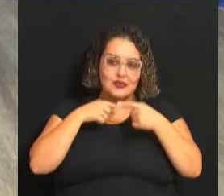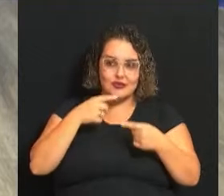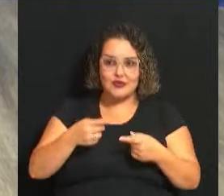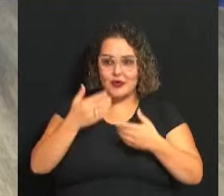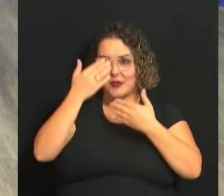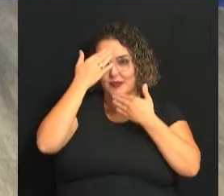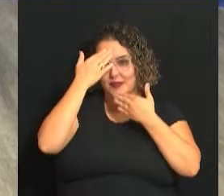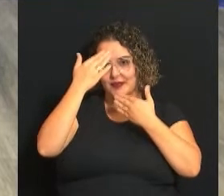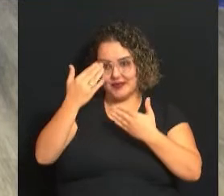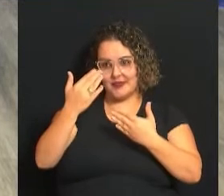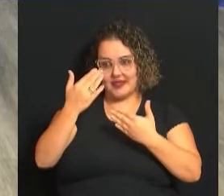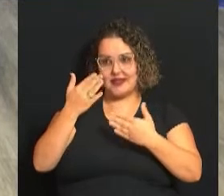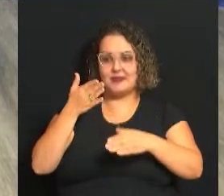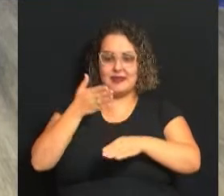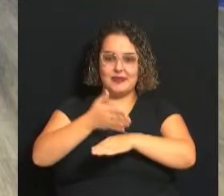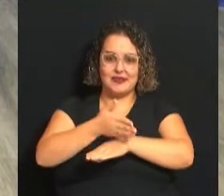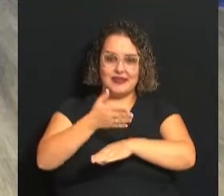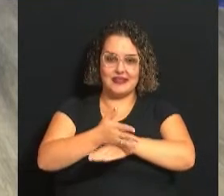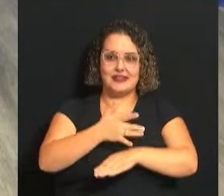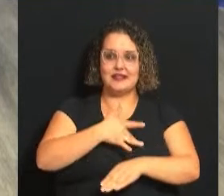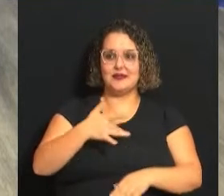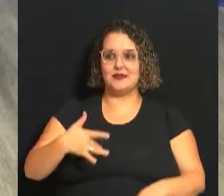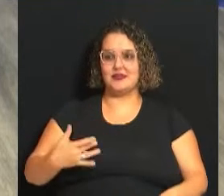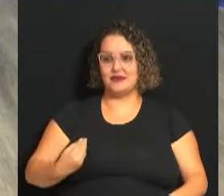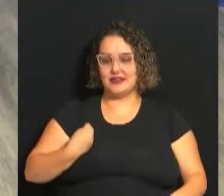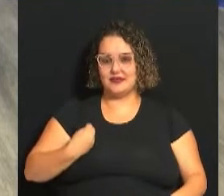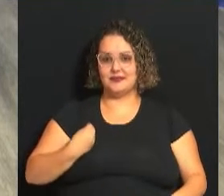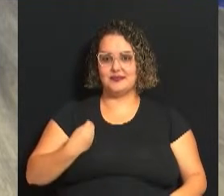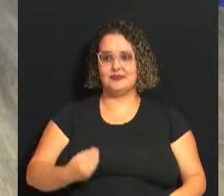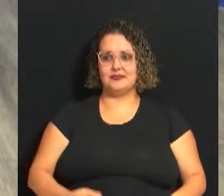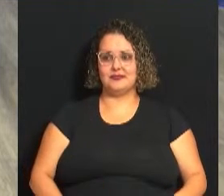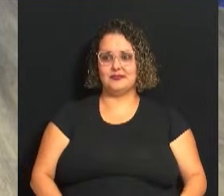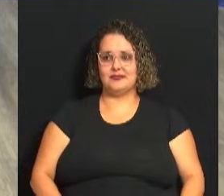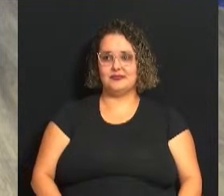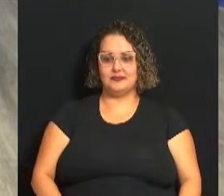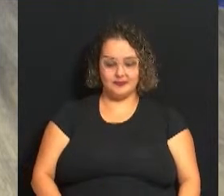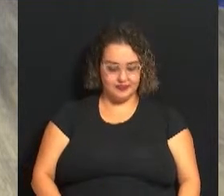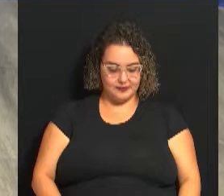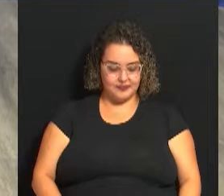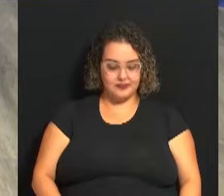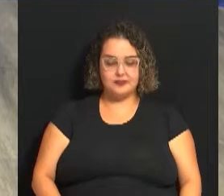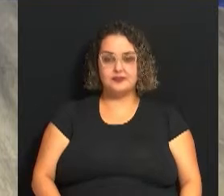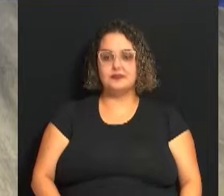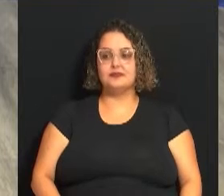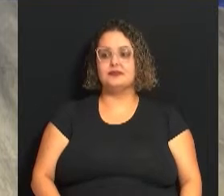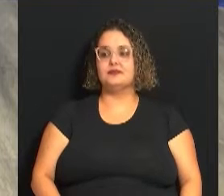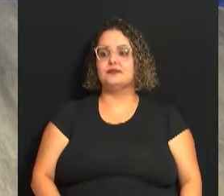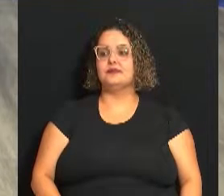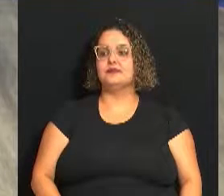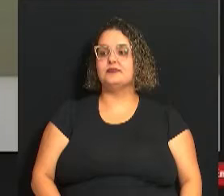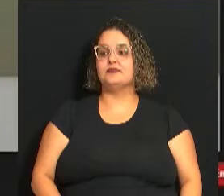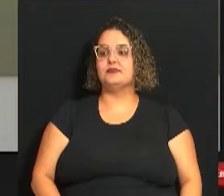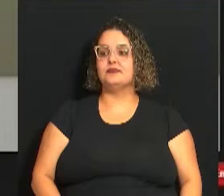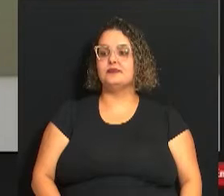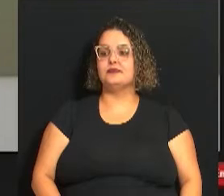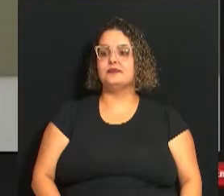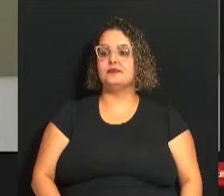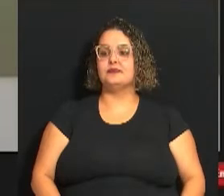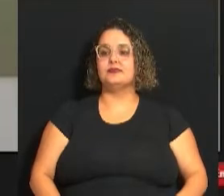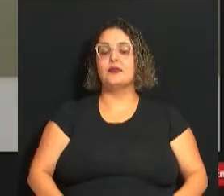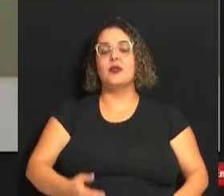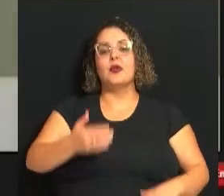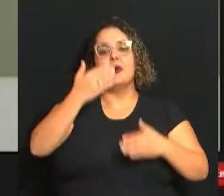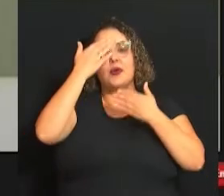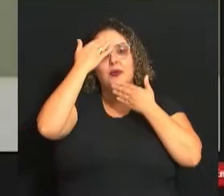obrigada, viu, pela sua participação aqui no Saúde é Vida. Muito obrigado a você, Viviane, pela oportunidade